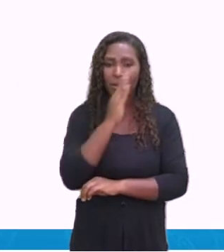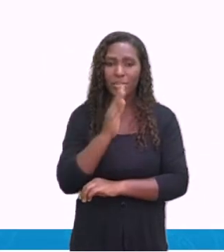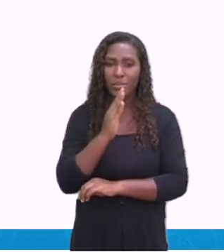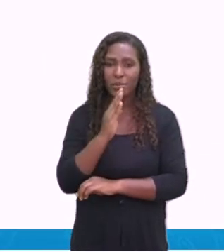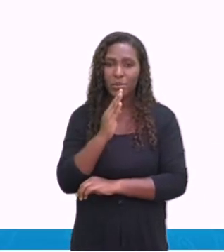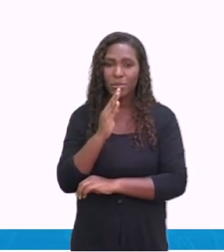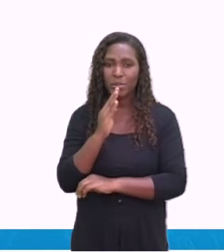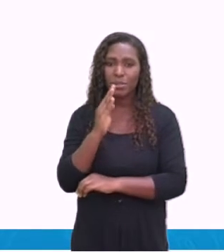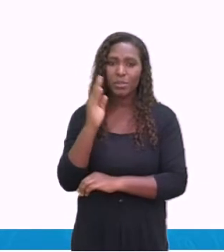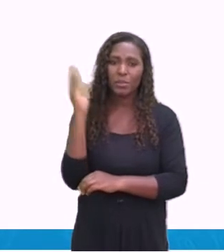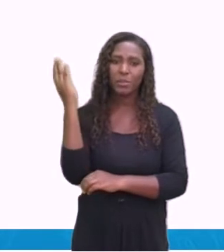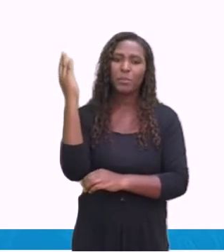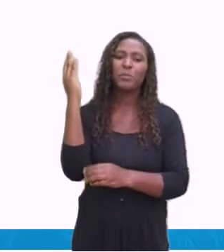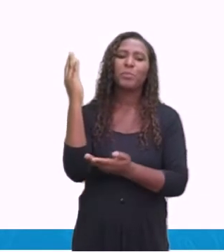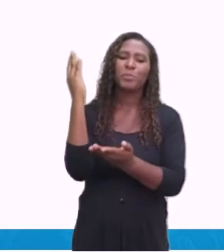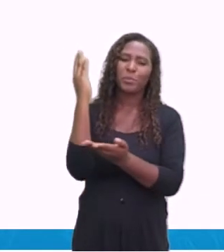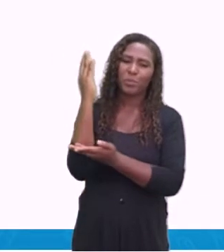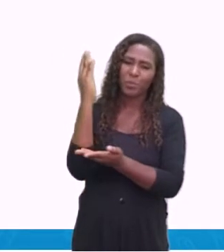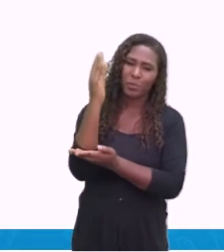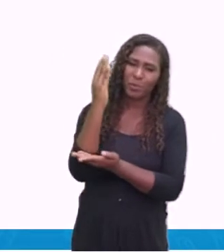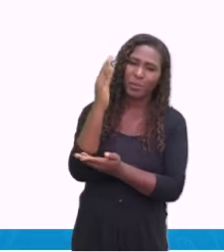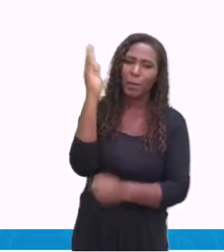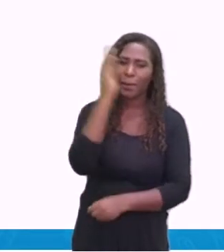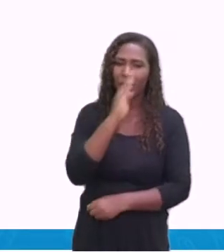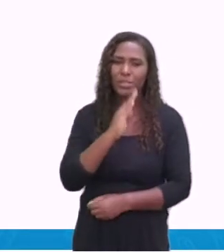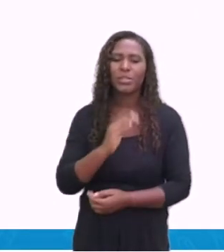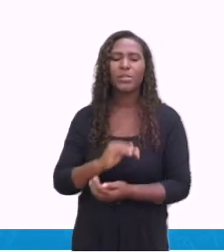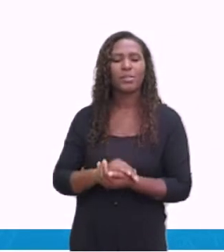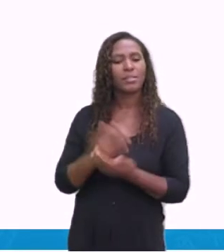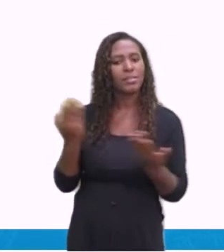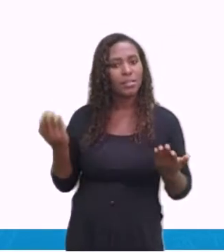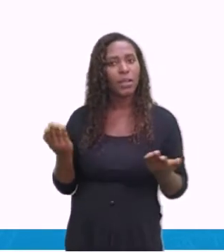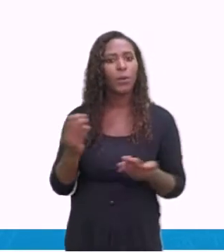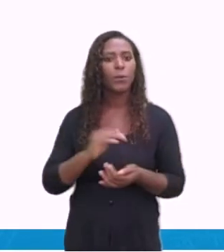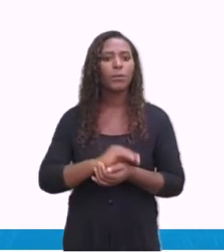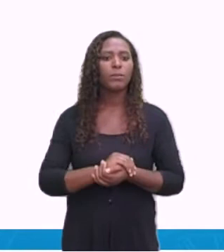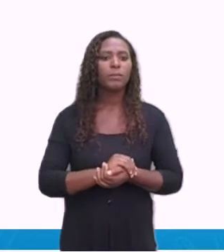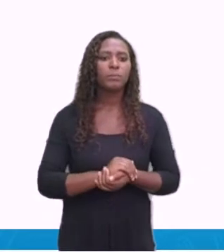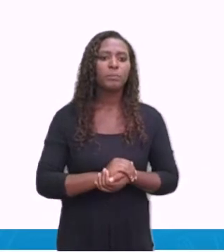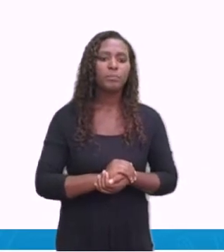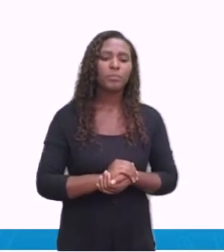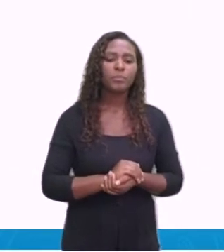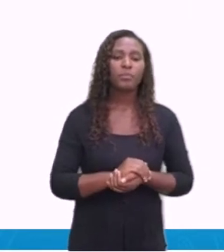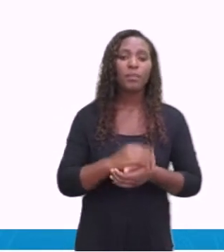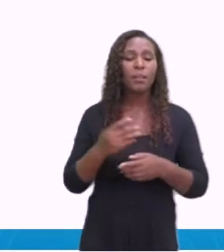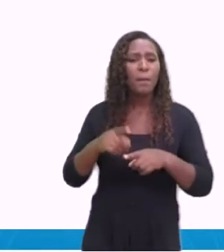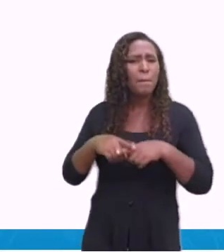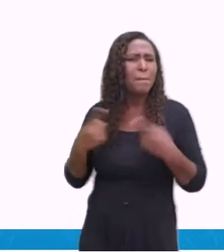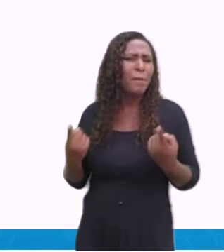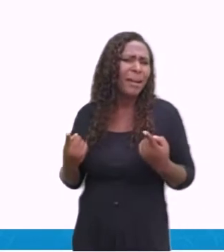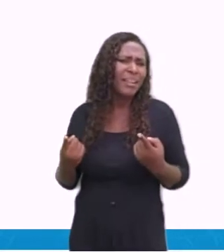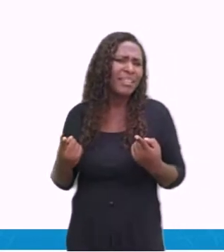Perdão, deixa eu só colocar aqui novamente. É o pau-brasil. Mas, Andresa, o que foi